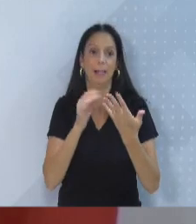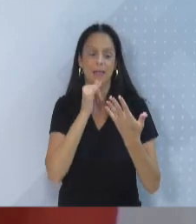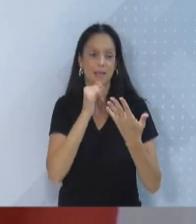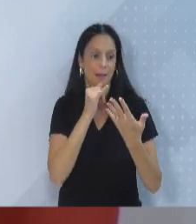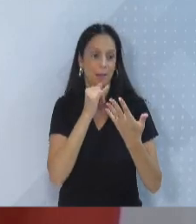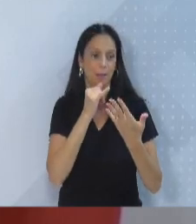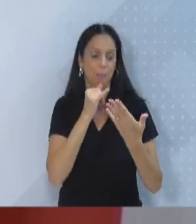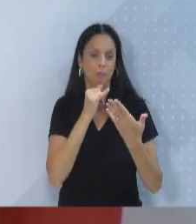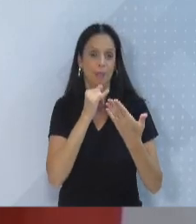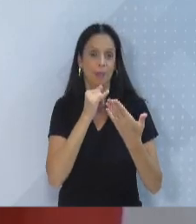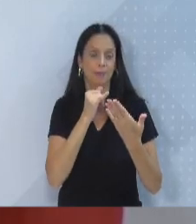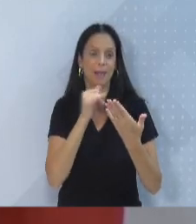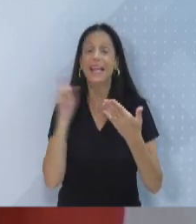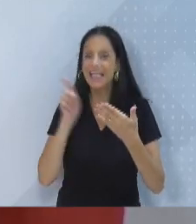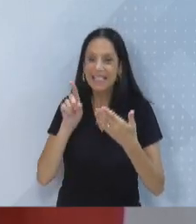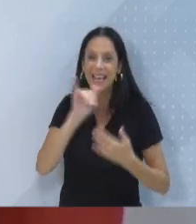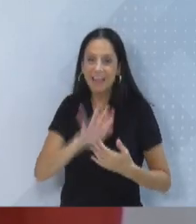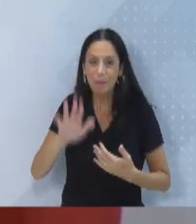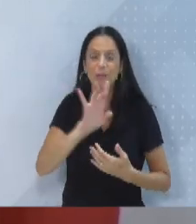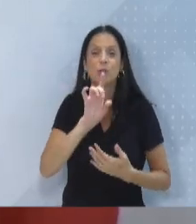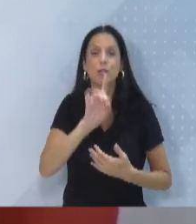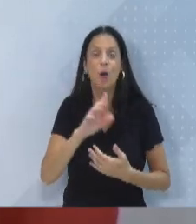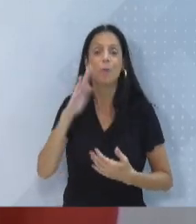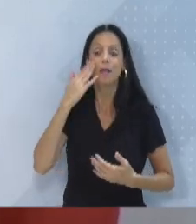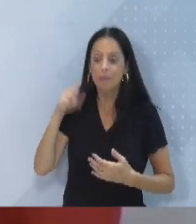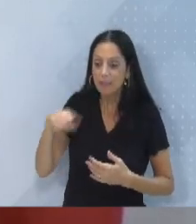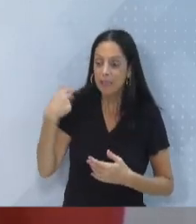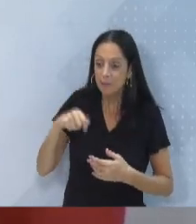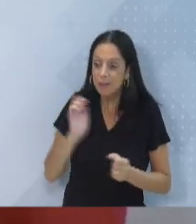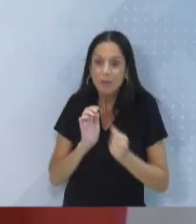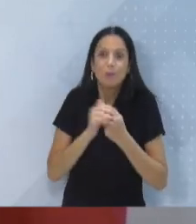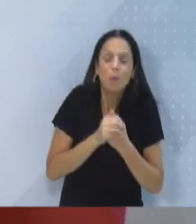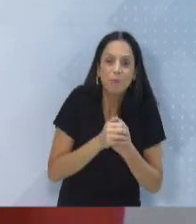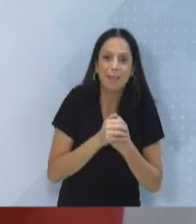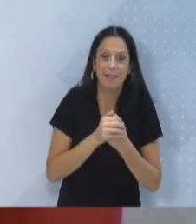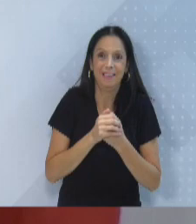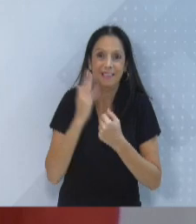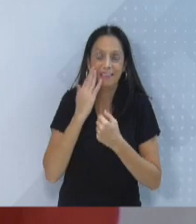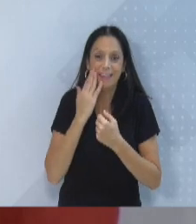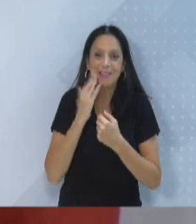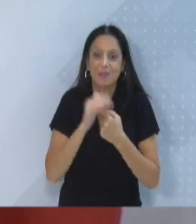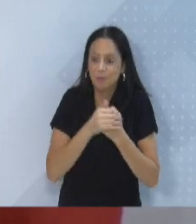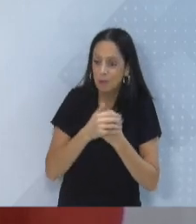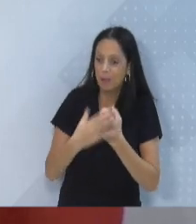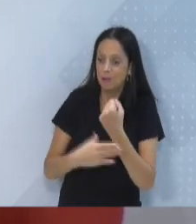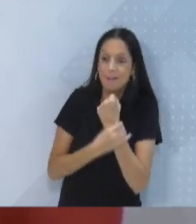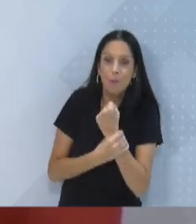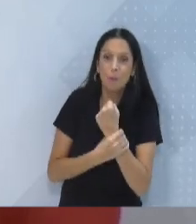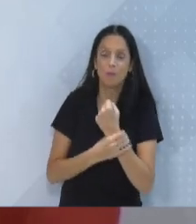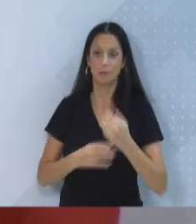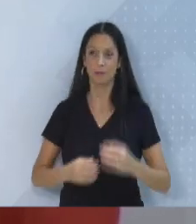esconder, né? Aqui é para simular a questão de esconder e ficar em segurança.